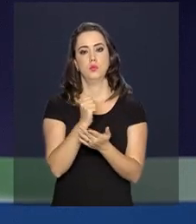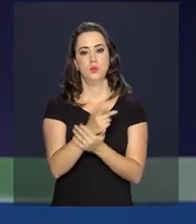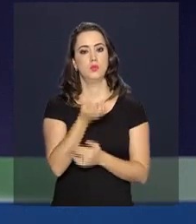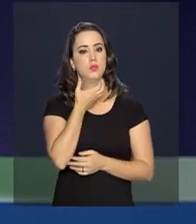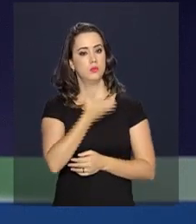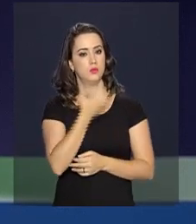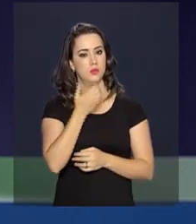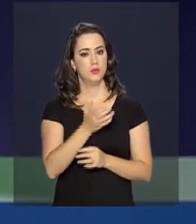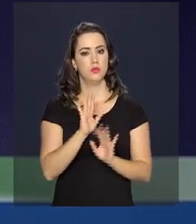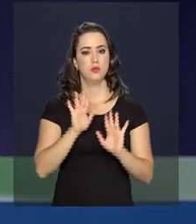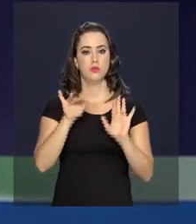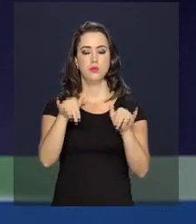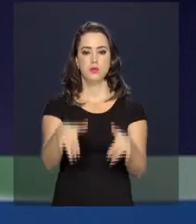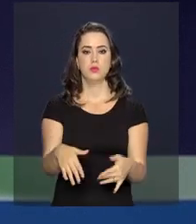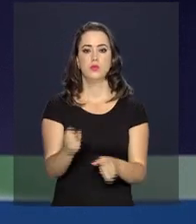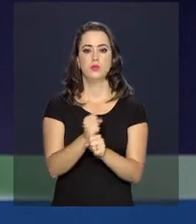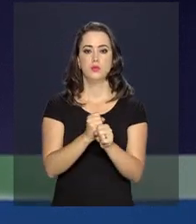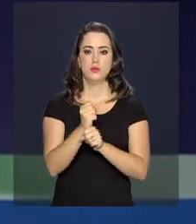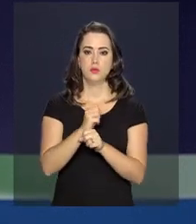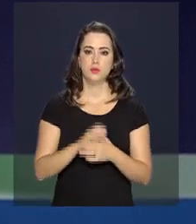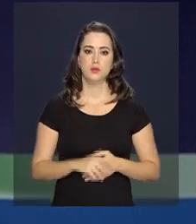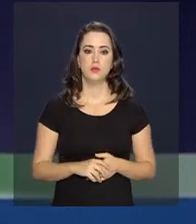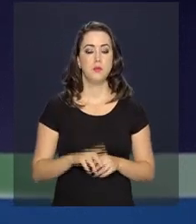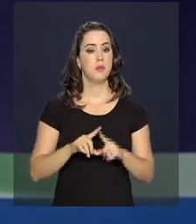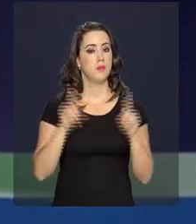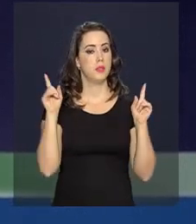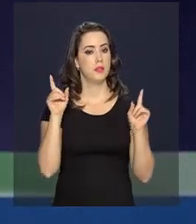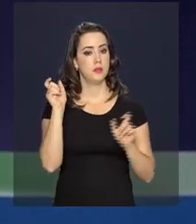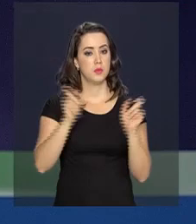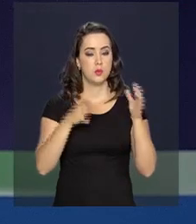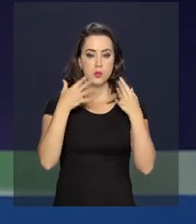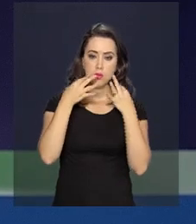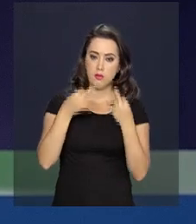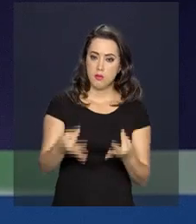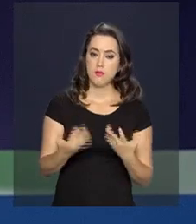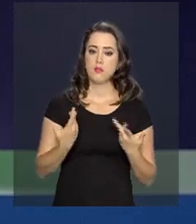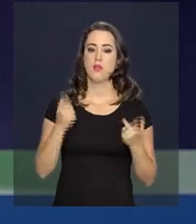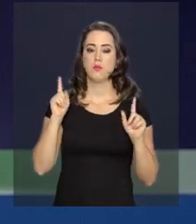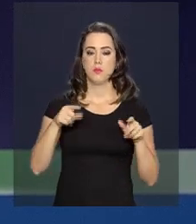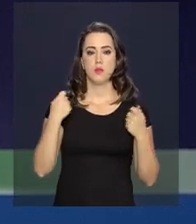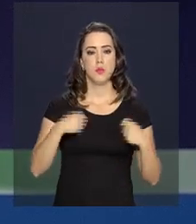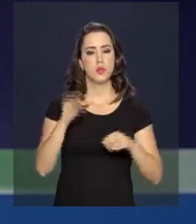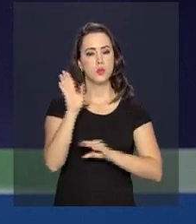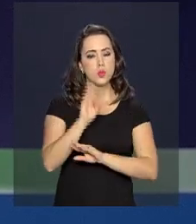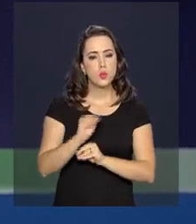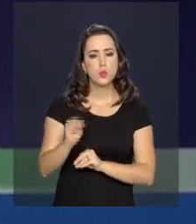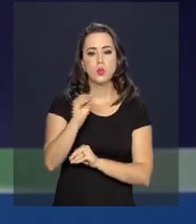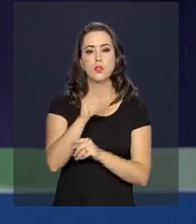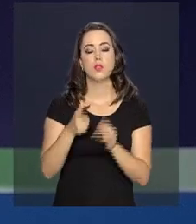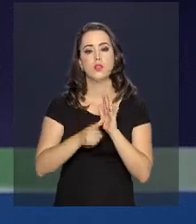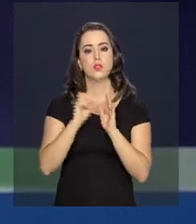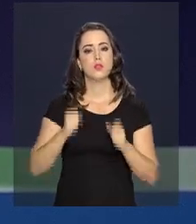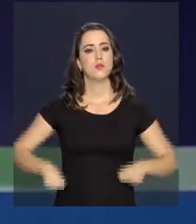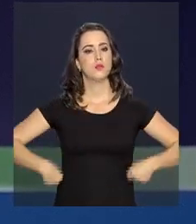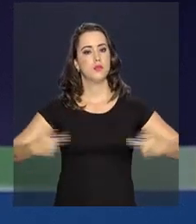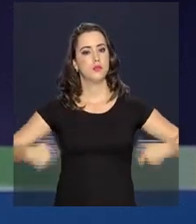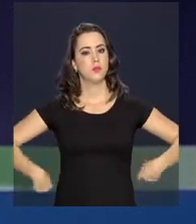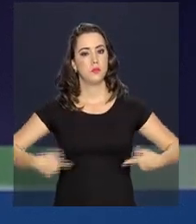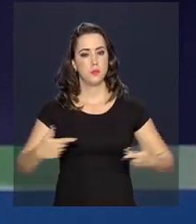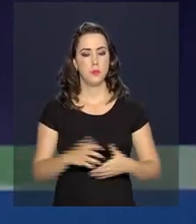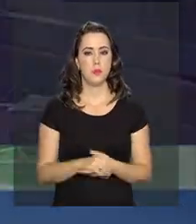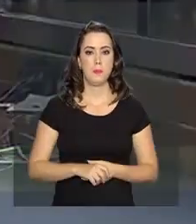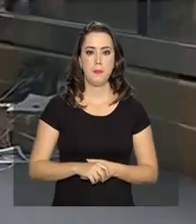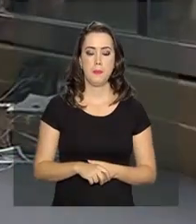as compras de Natal e os gastos de fim de ano. Mas os especialistas alertam, é preciso cautela antes de gastar.